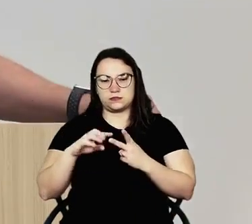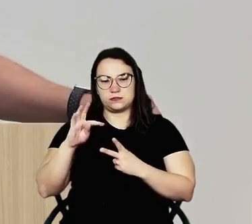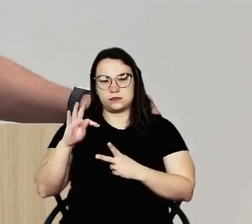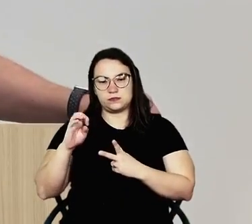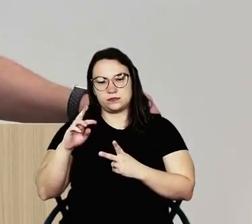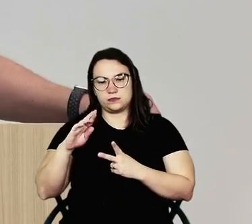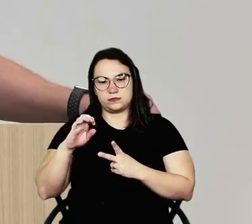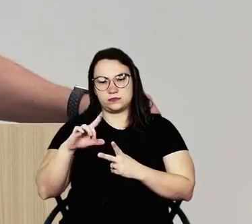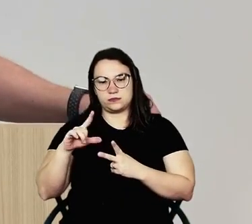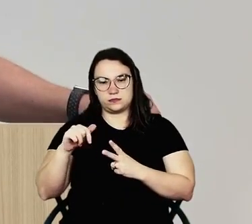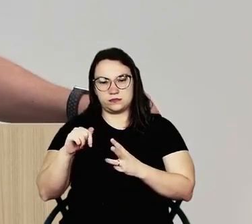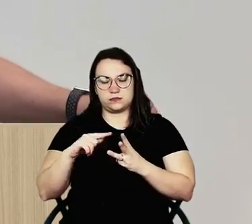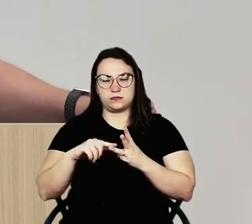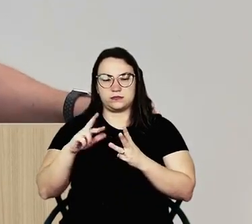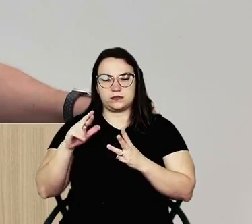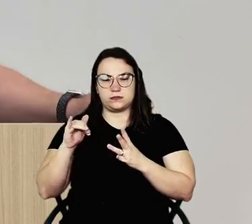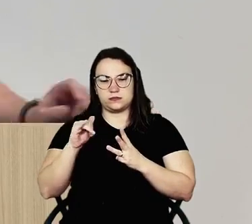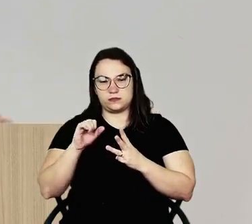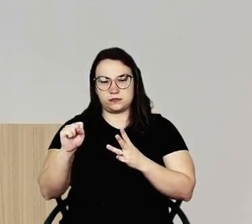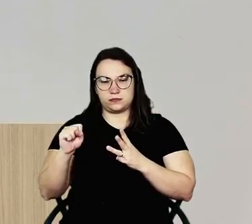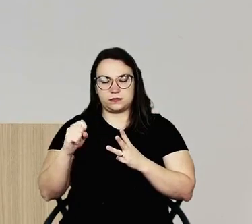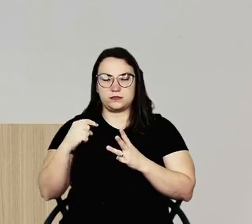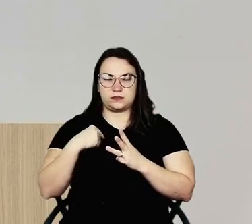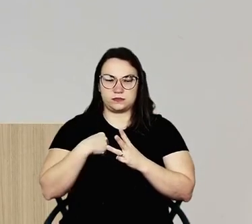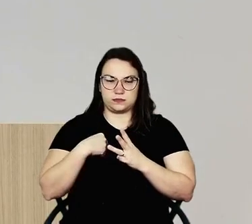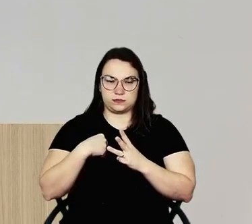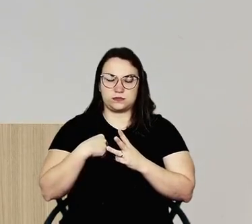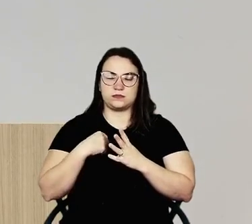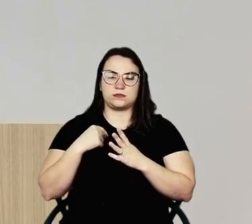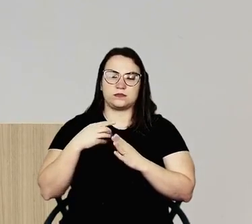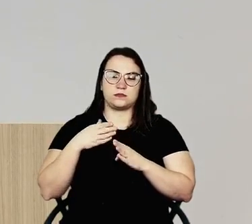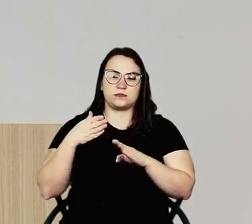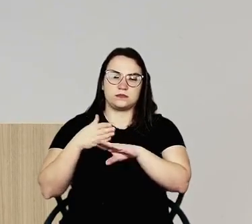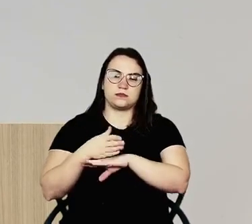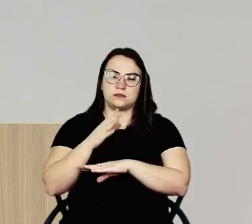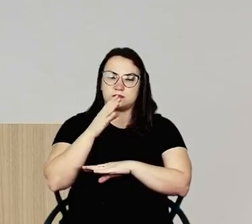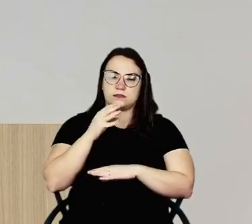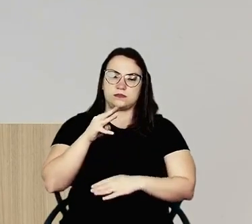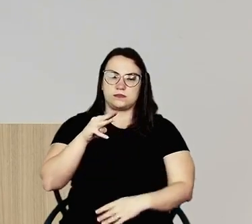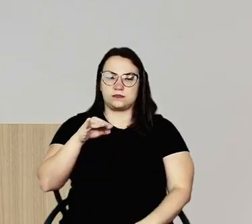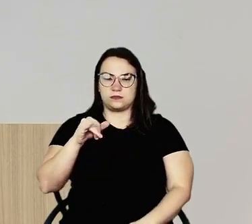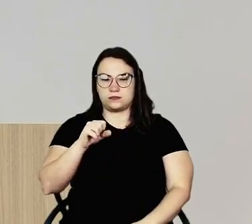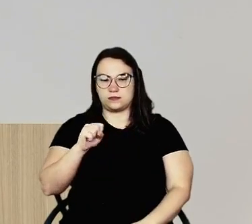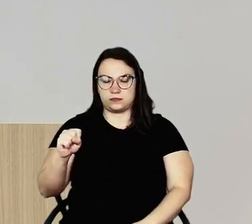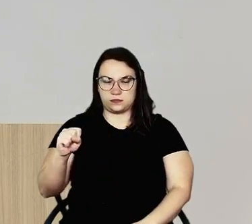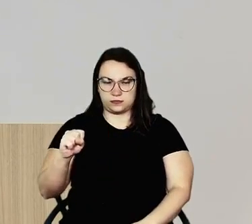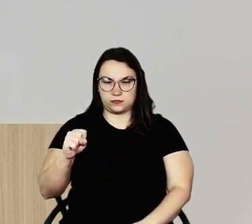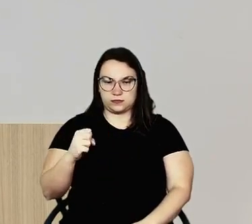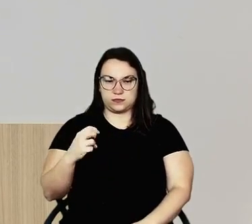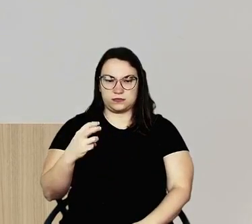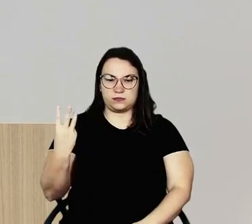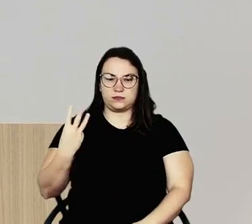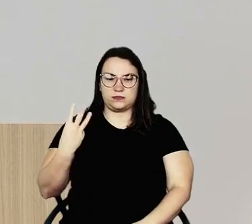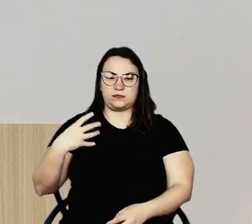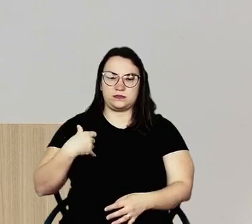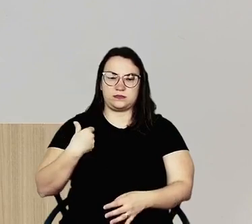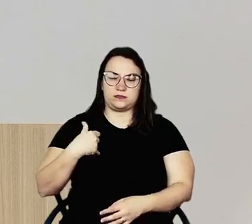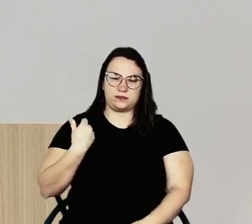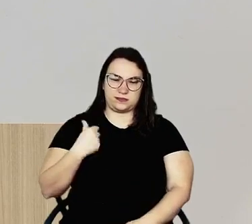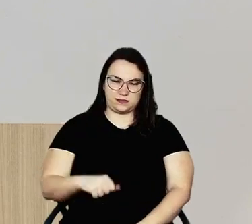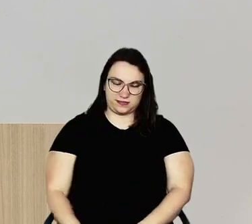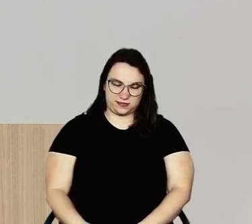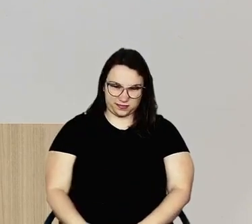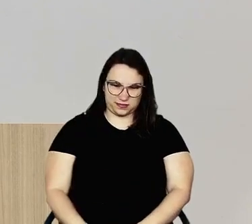Cris e eu Nós estamos participamos do Miss e mis terceira idade e aqui a gente precisa